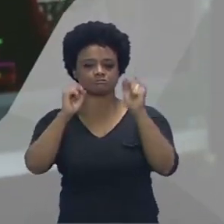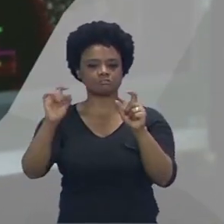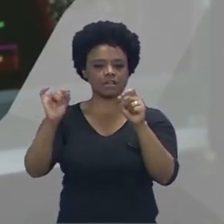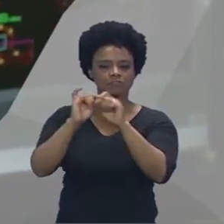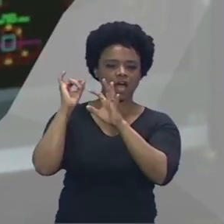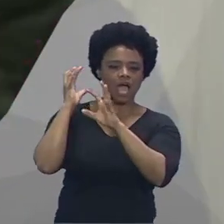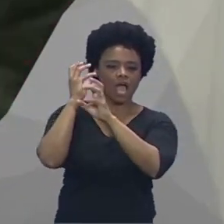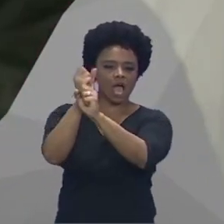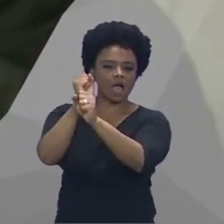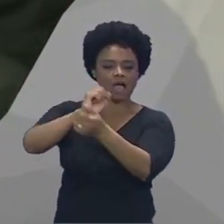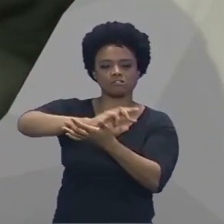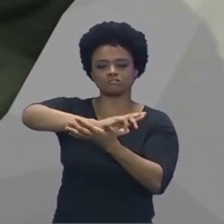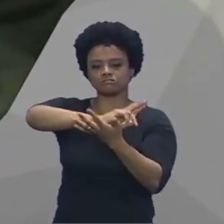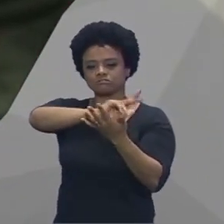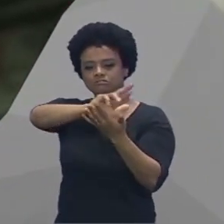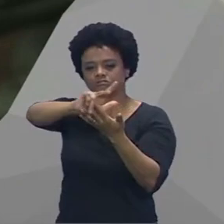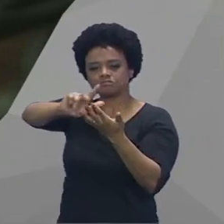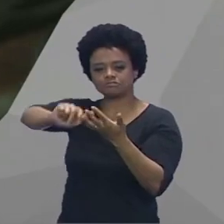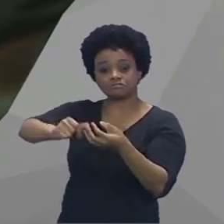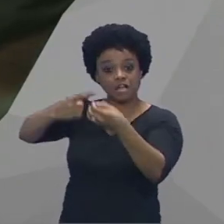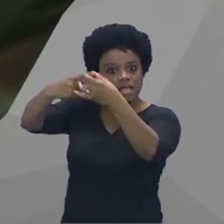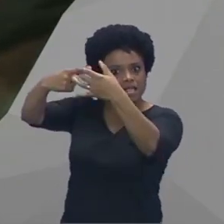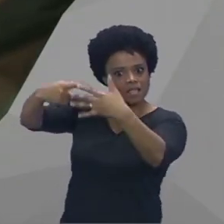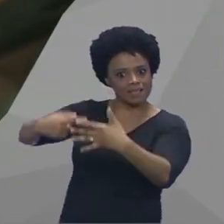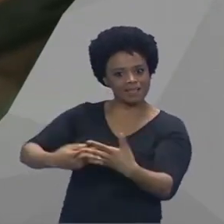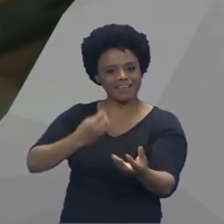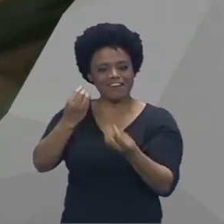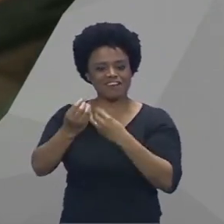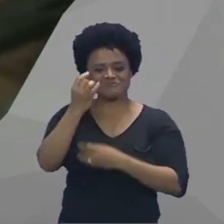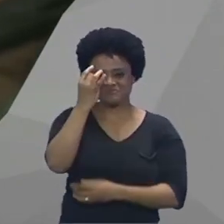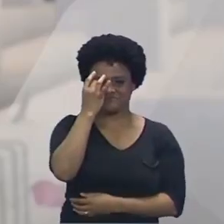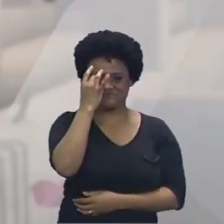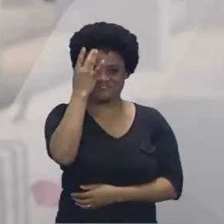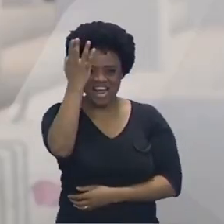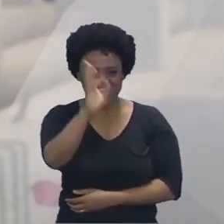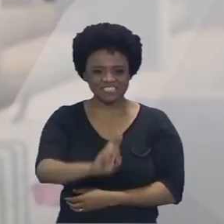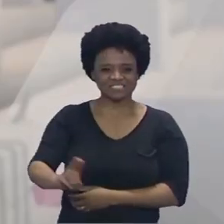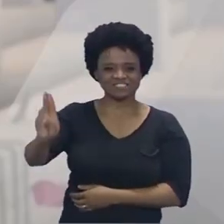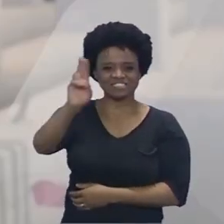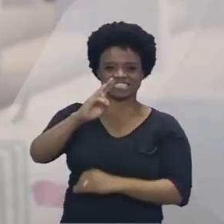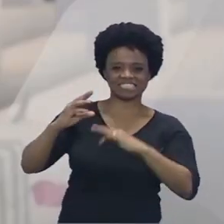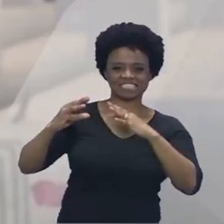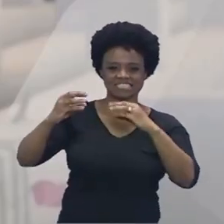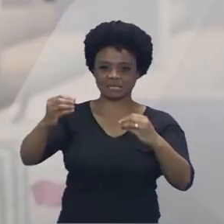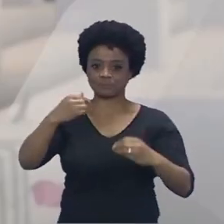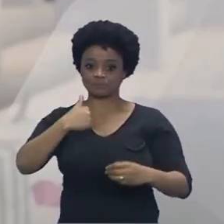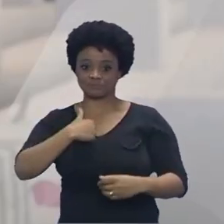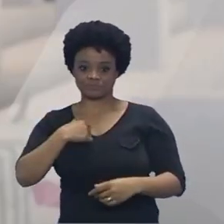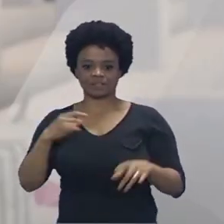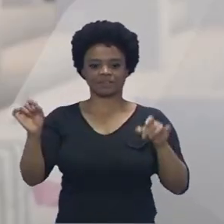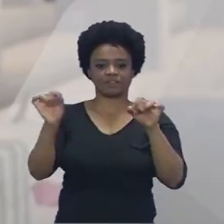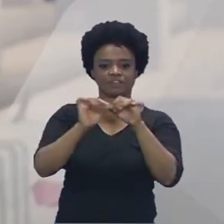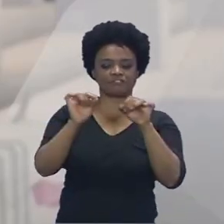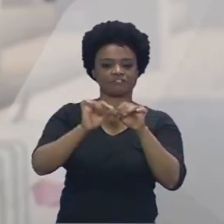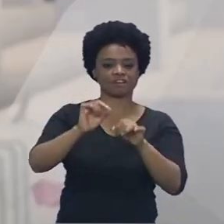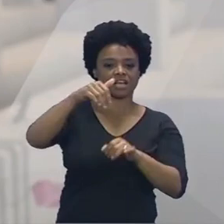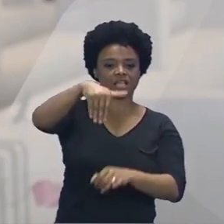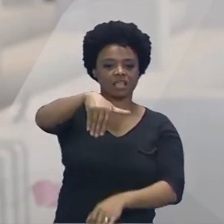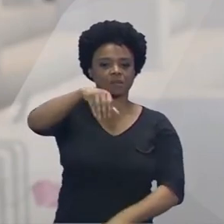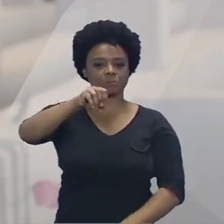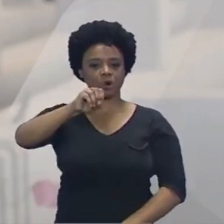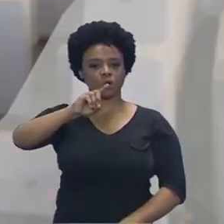diversos. Ele nos conta como é prático usar os softwares para essas tarefas. Eu faço um modelo como se fosse a obra em